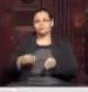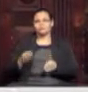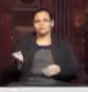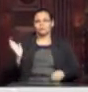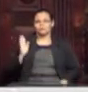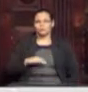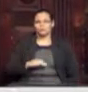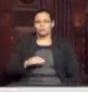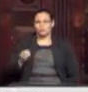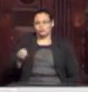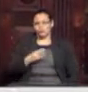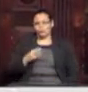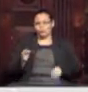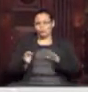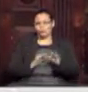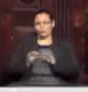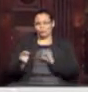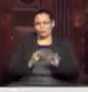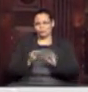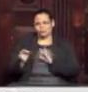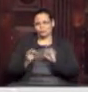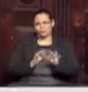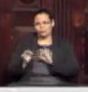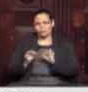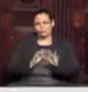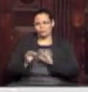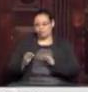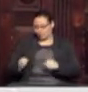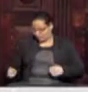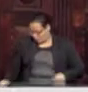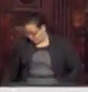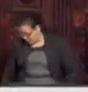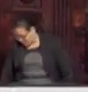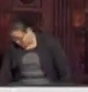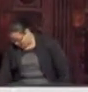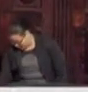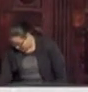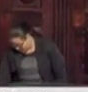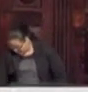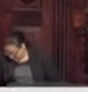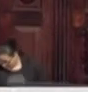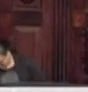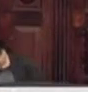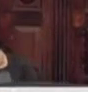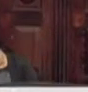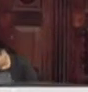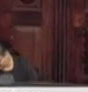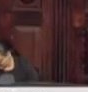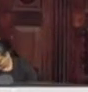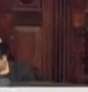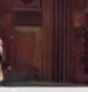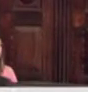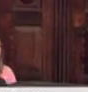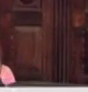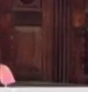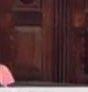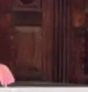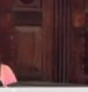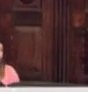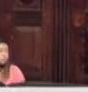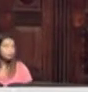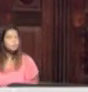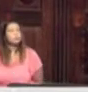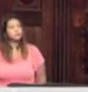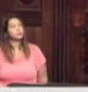vem, no novo projeto, encaminhado e modelado pelo líder do governo,